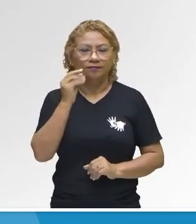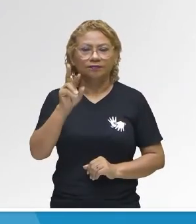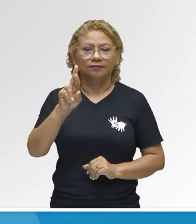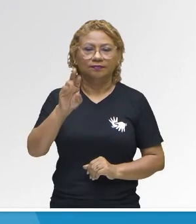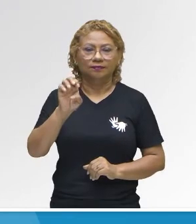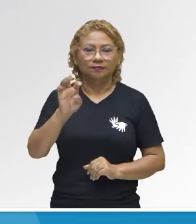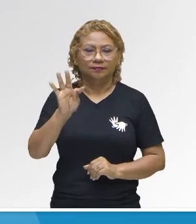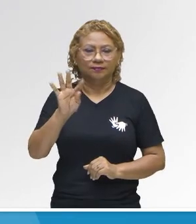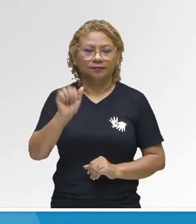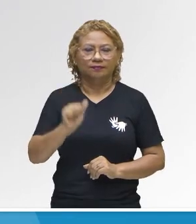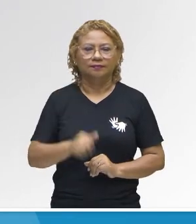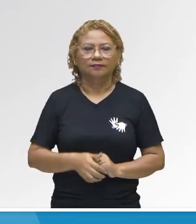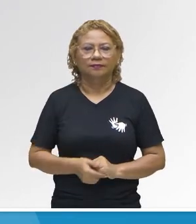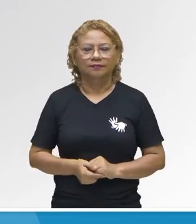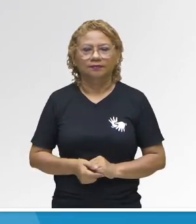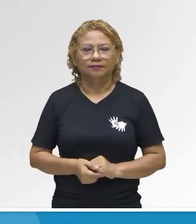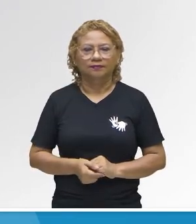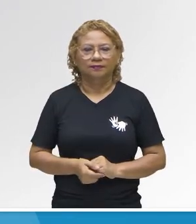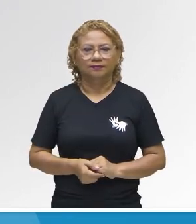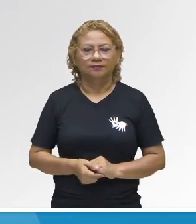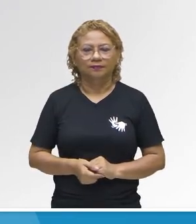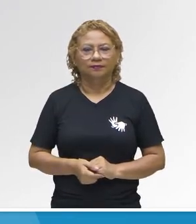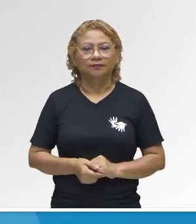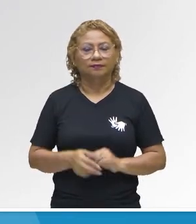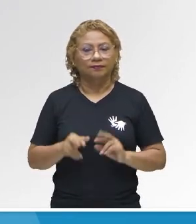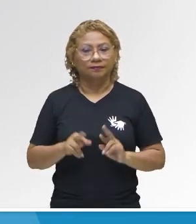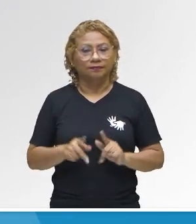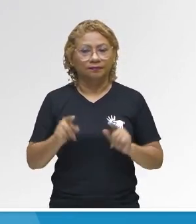reta. No caso da reta, ó,